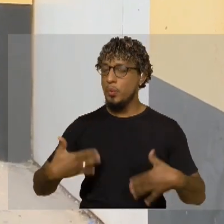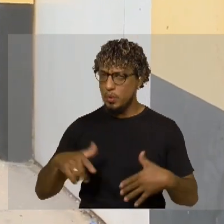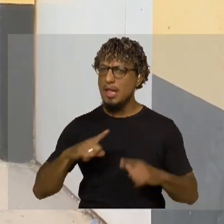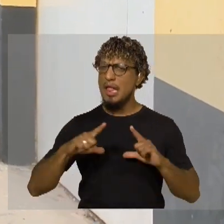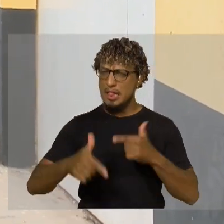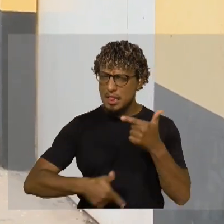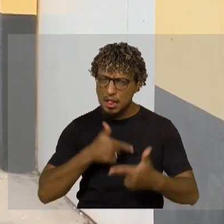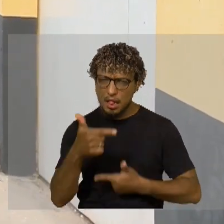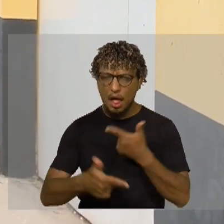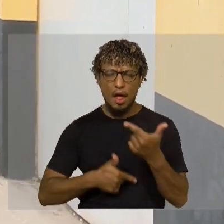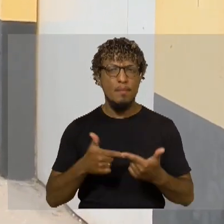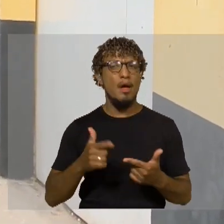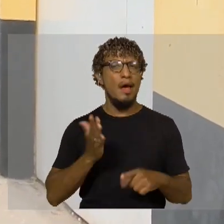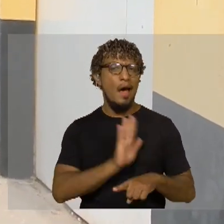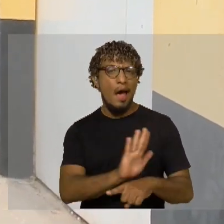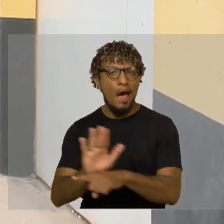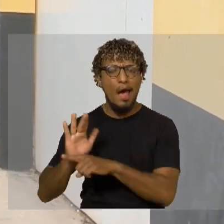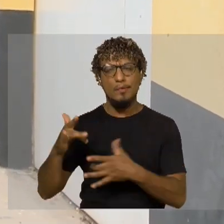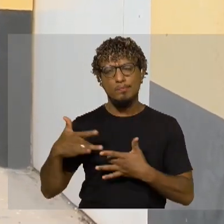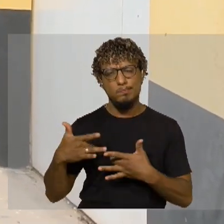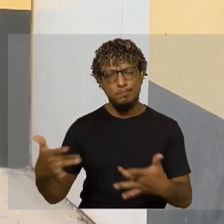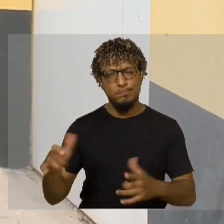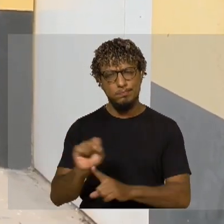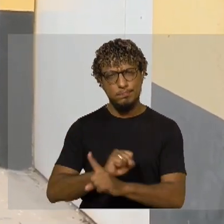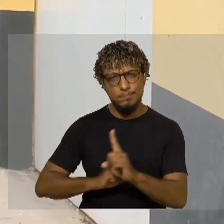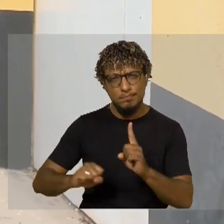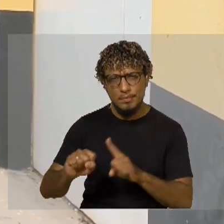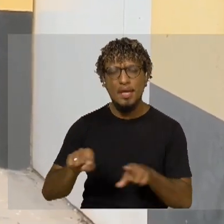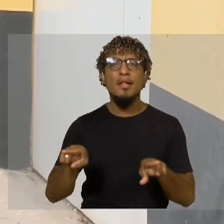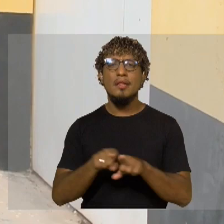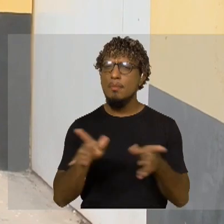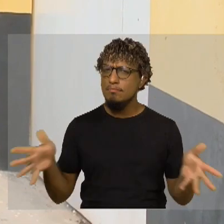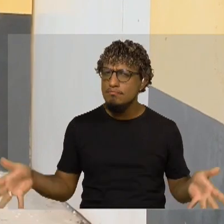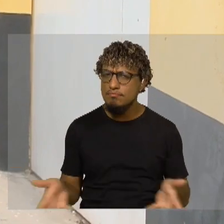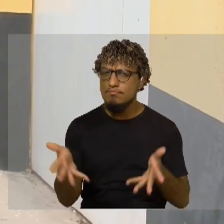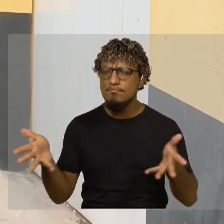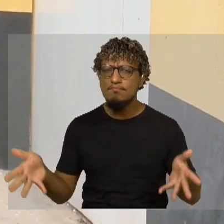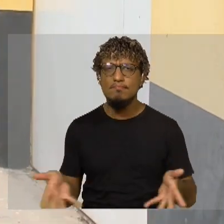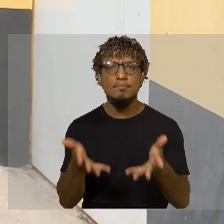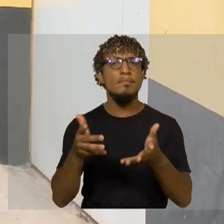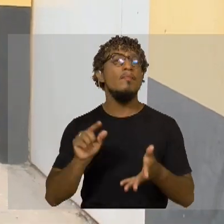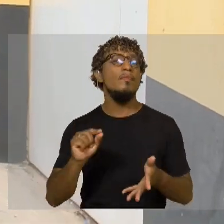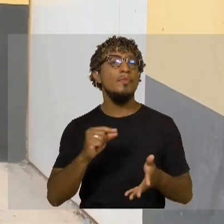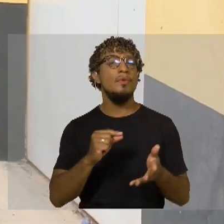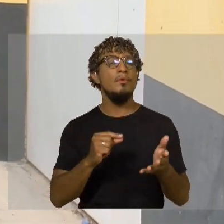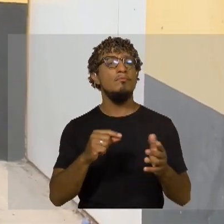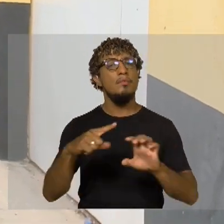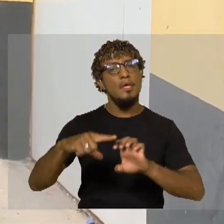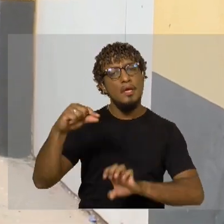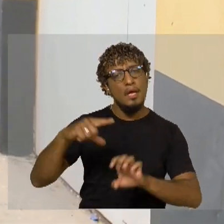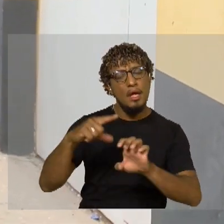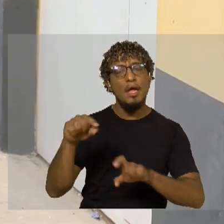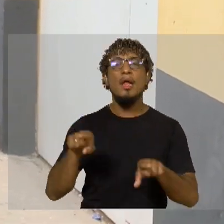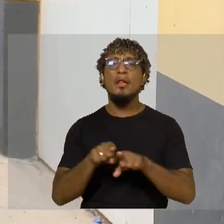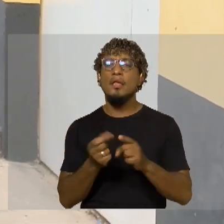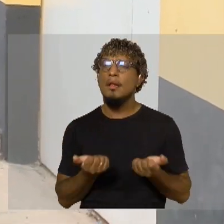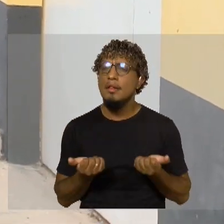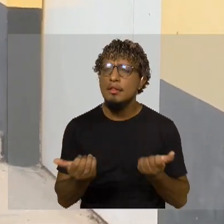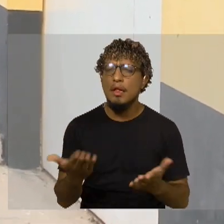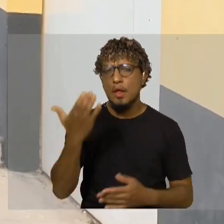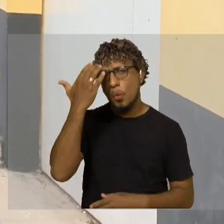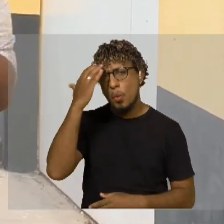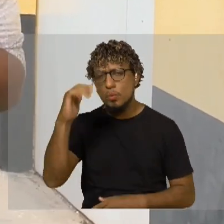com ações tanto de assistencialismo quanto aí de promoção do empreendedorismo, também acesso à